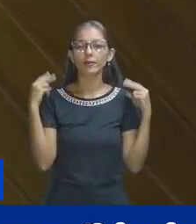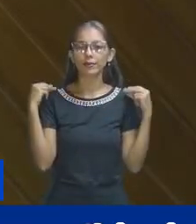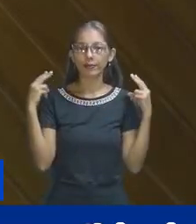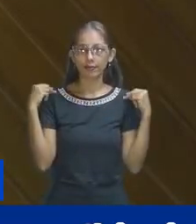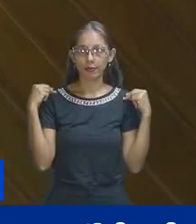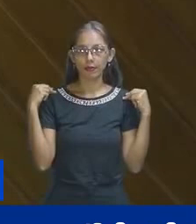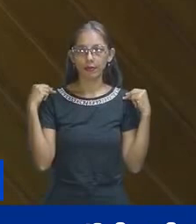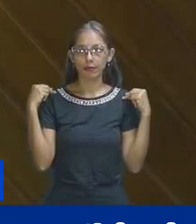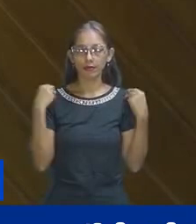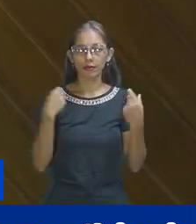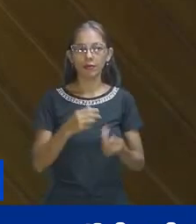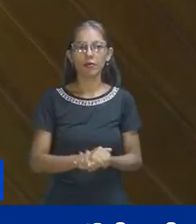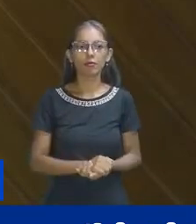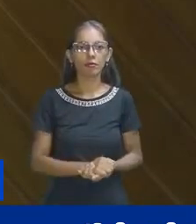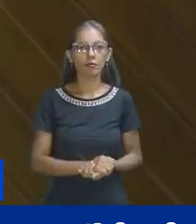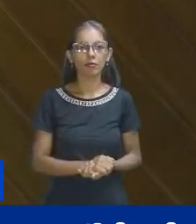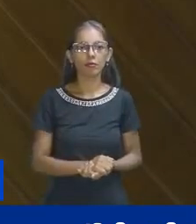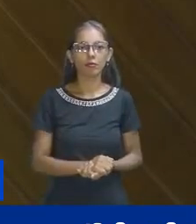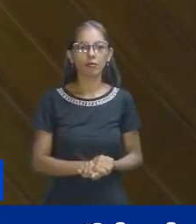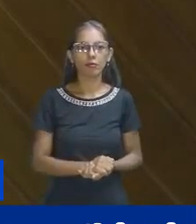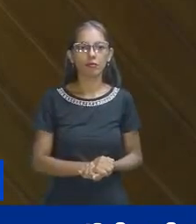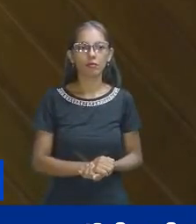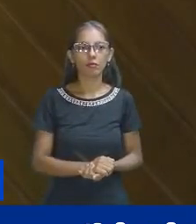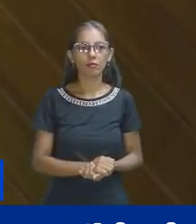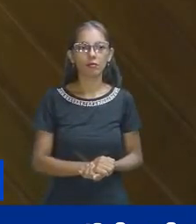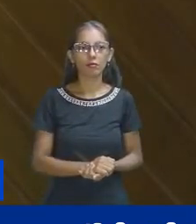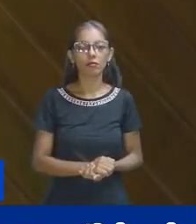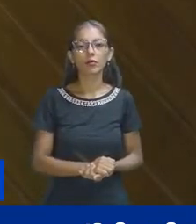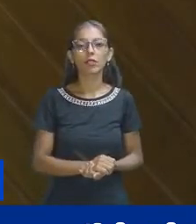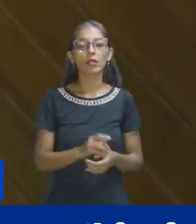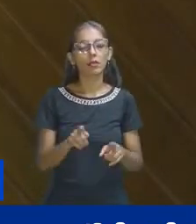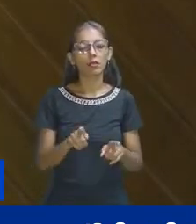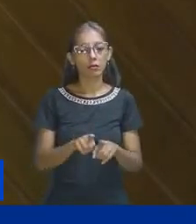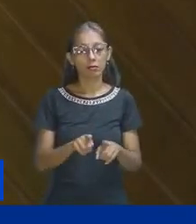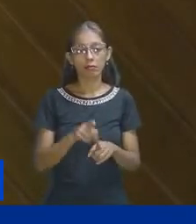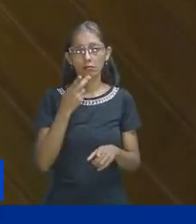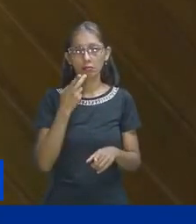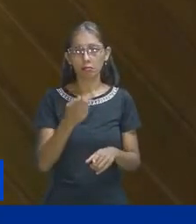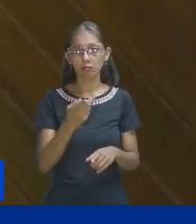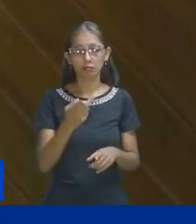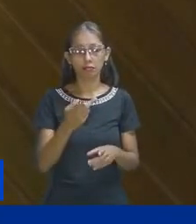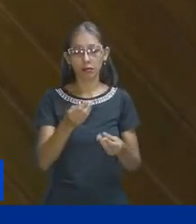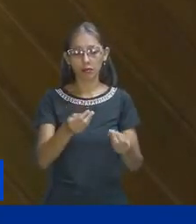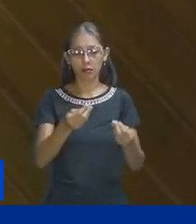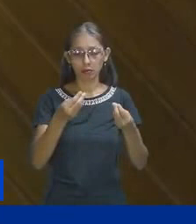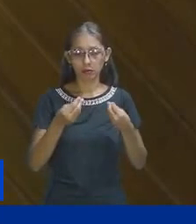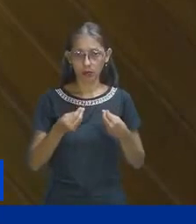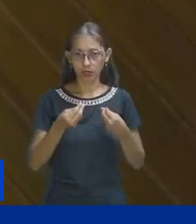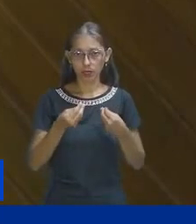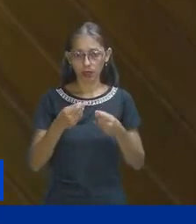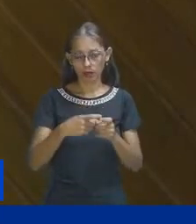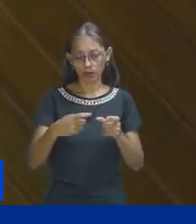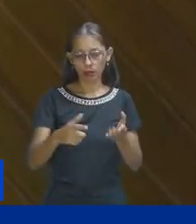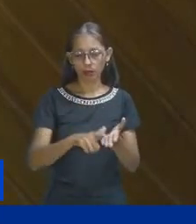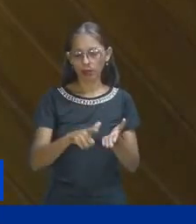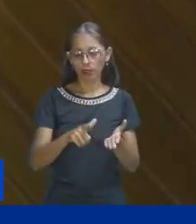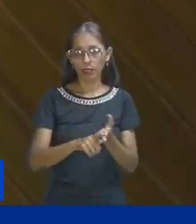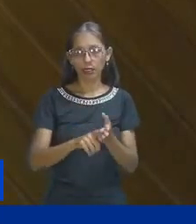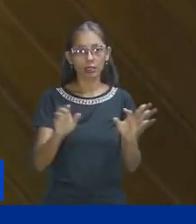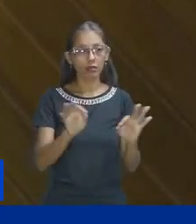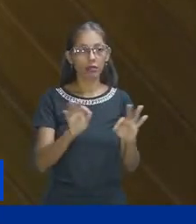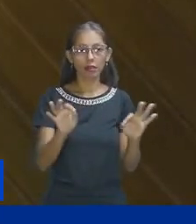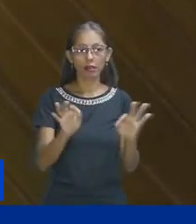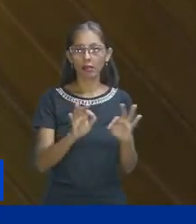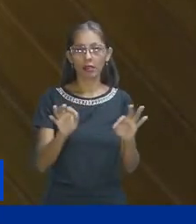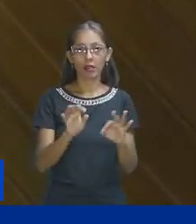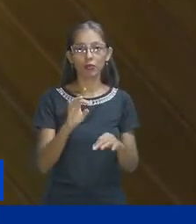Ela confirmou que nem ela e nem ninguém do veículo recebeu santinho do João Diomedes, que estava apenas com o único santinho que